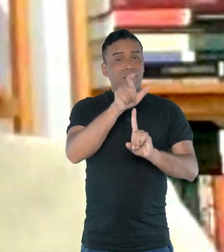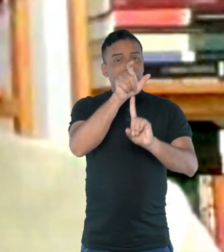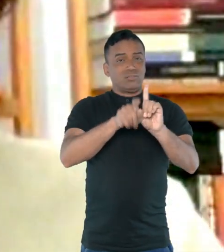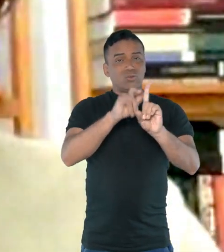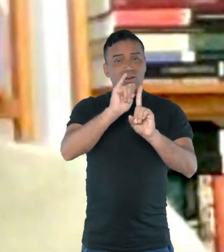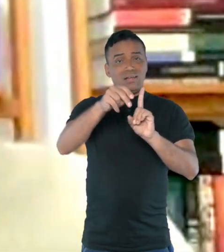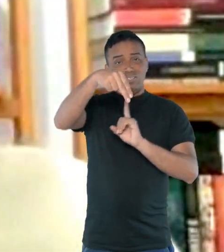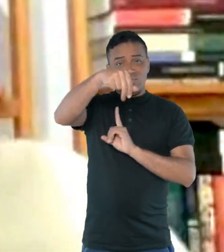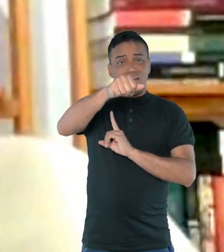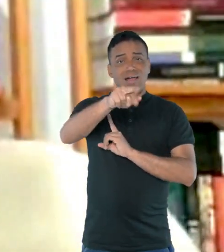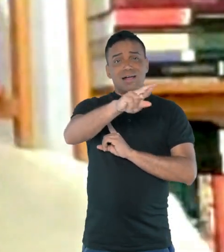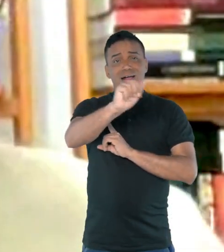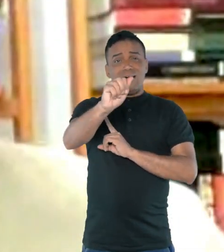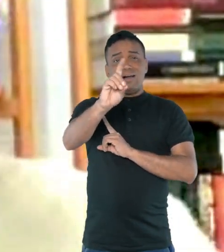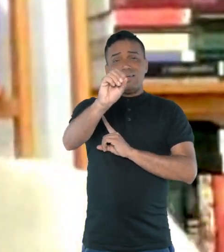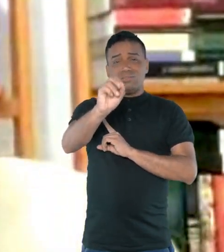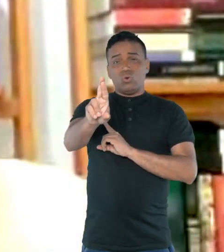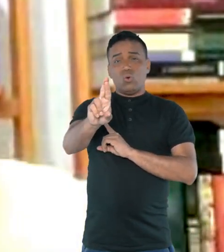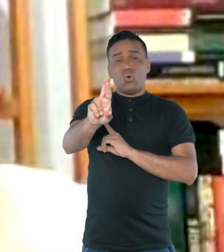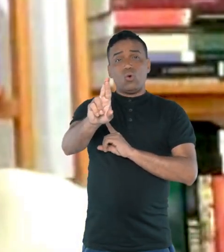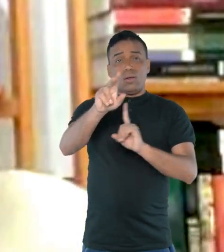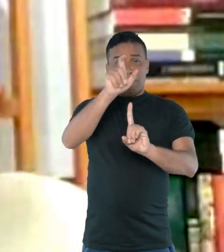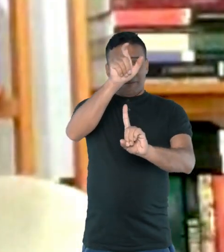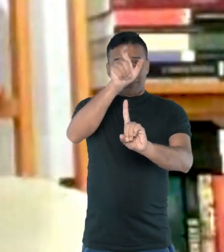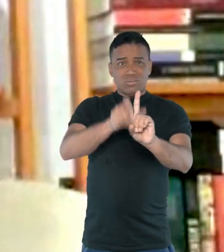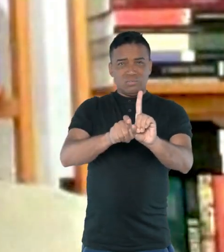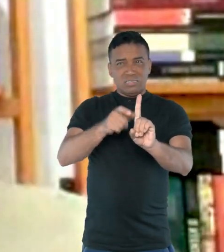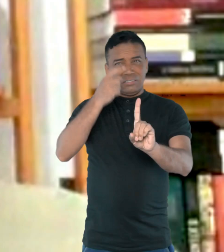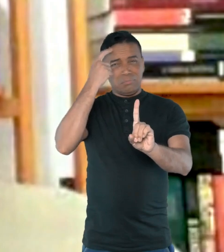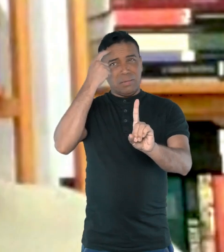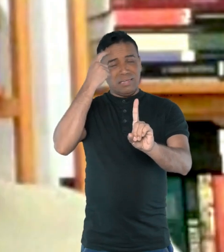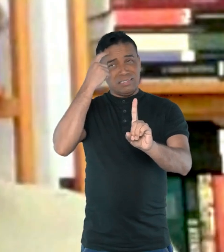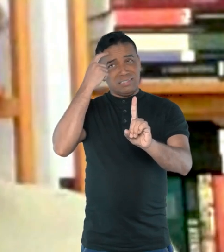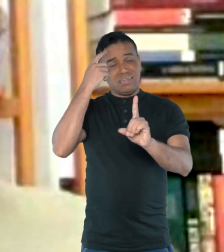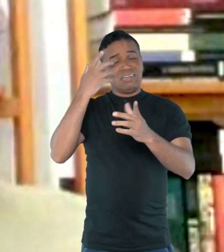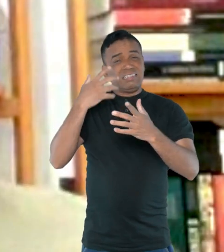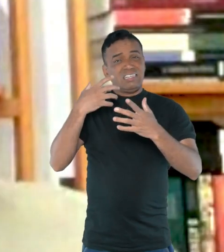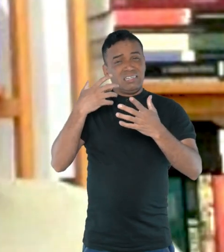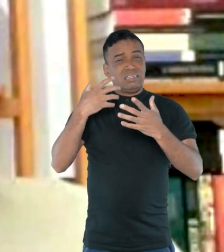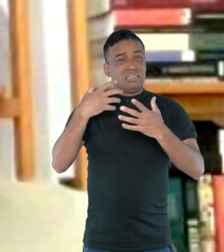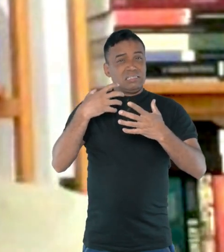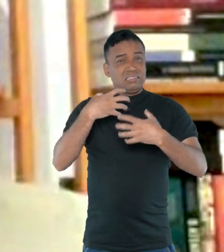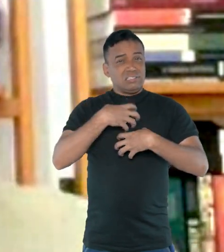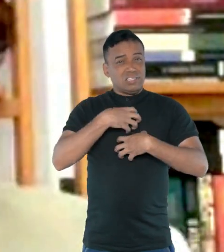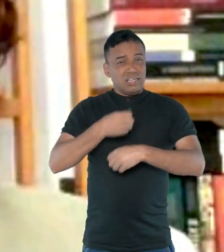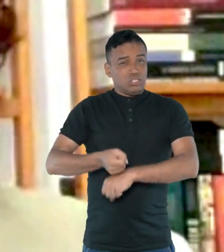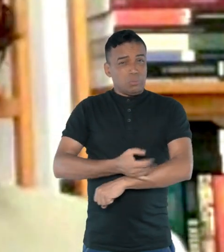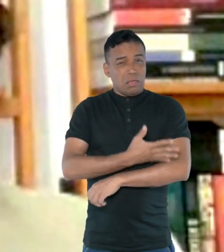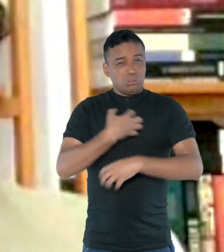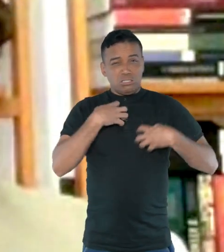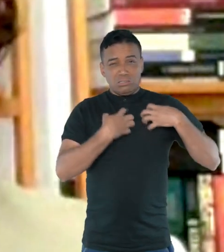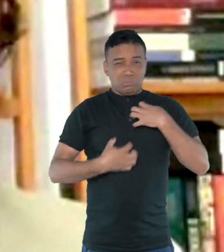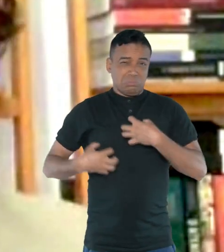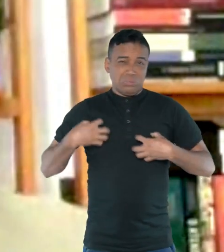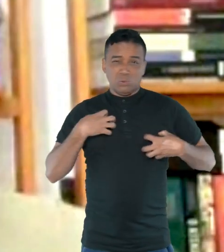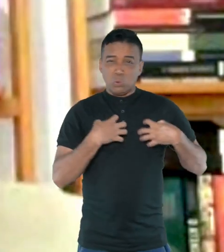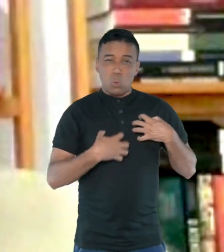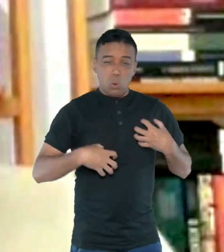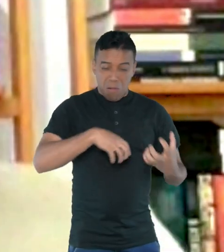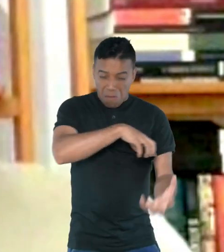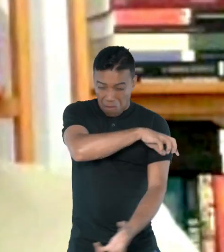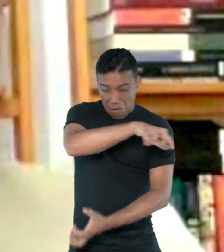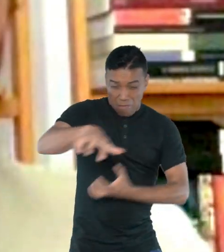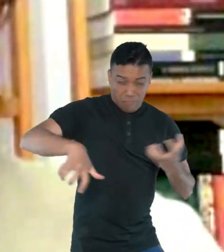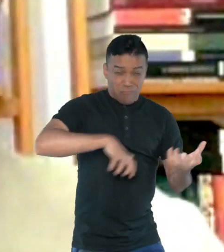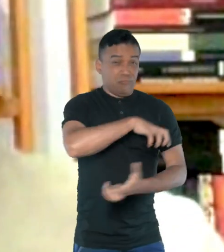narrador personagem que tem esse sentimento de amargura, de revolta, de inconformidade em